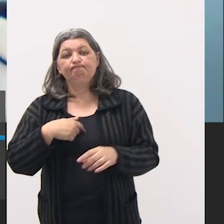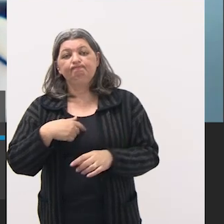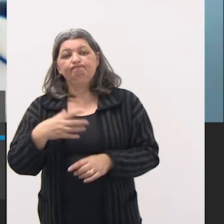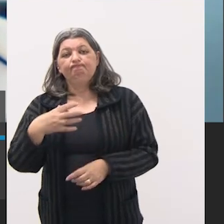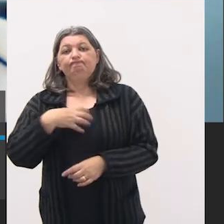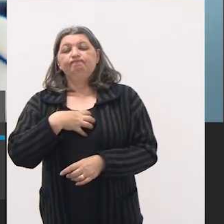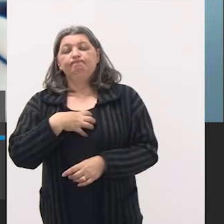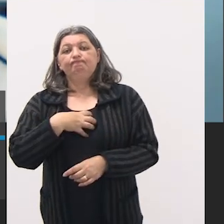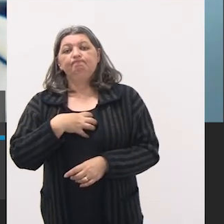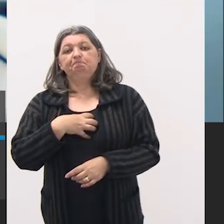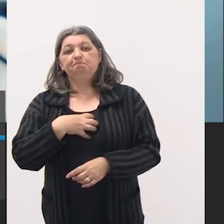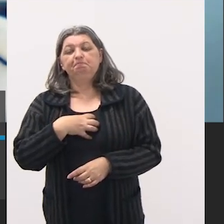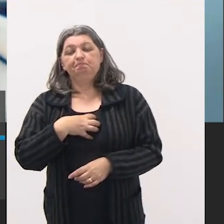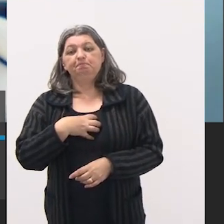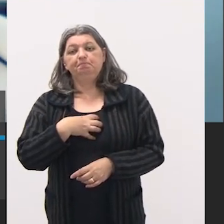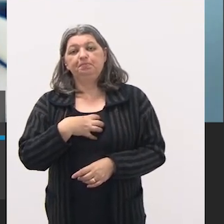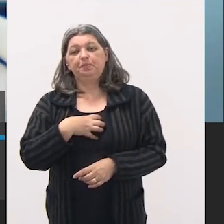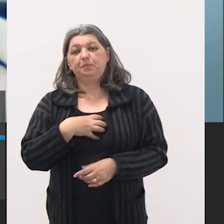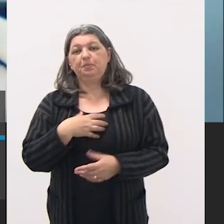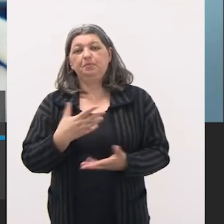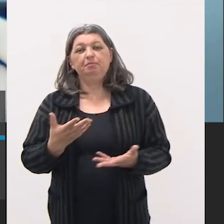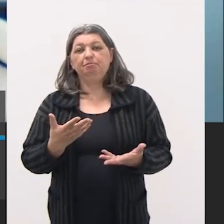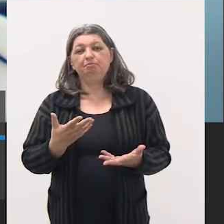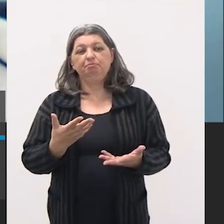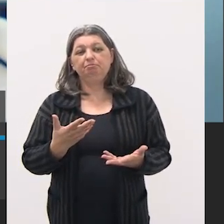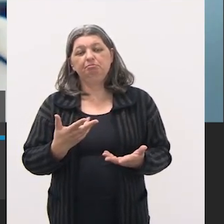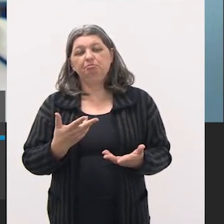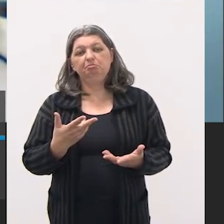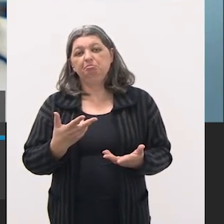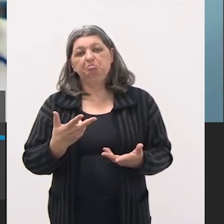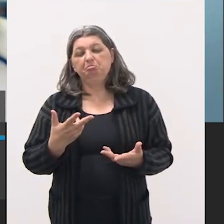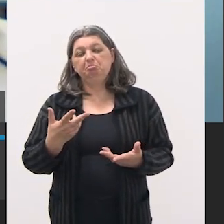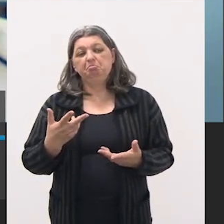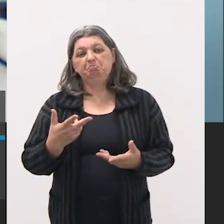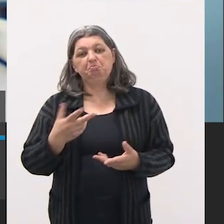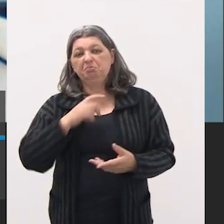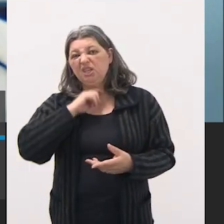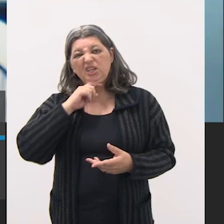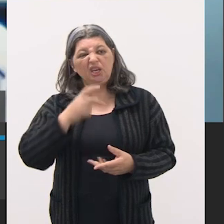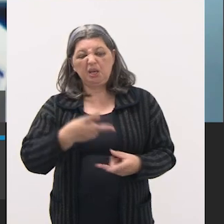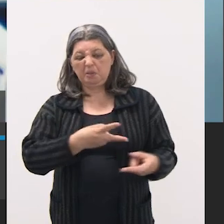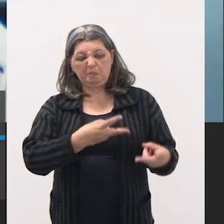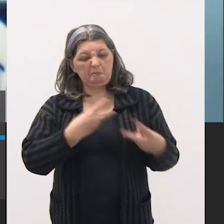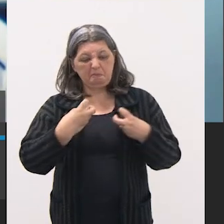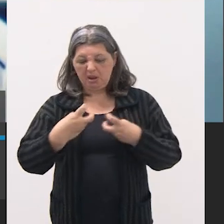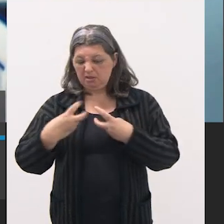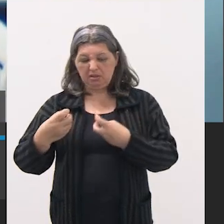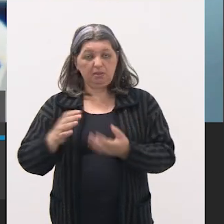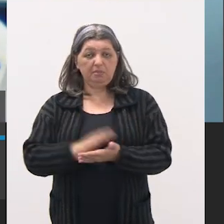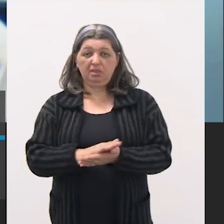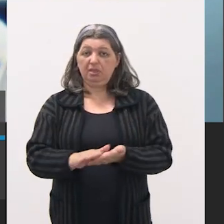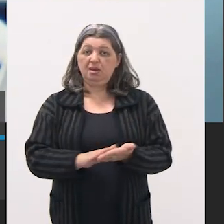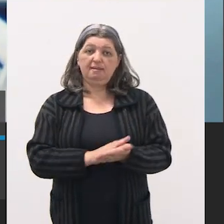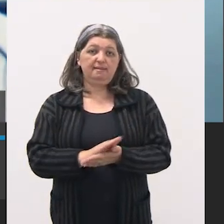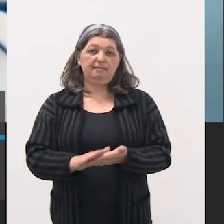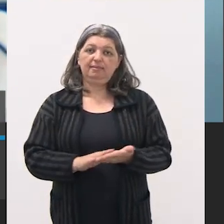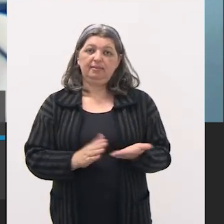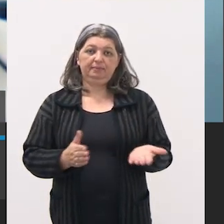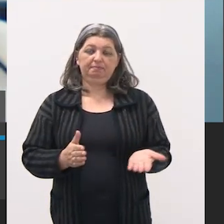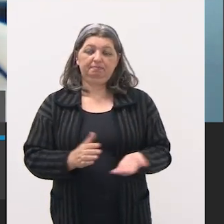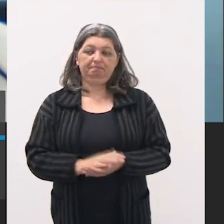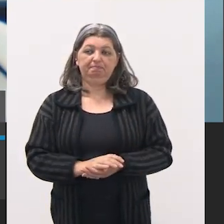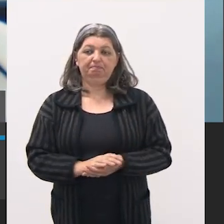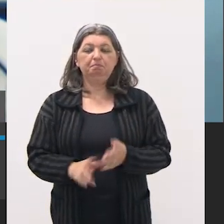de que é invisível, de que ela não está sendo vista. Então, na hora que nós falamos